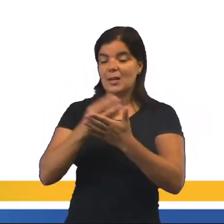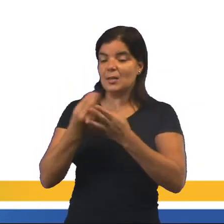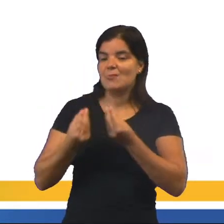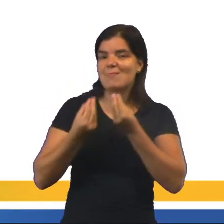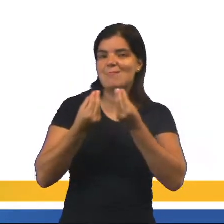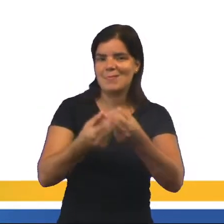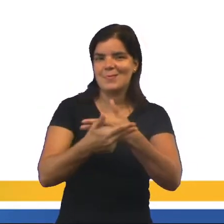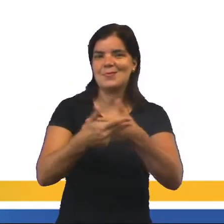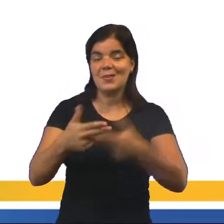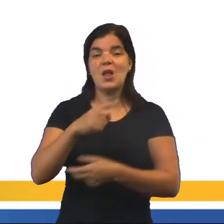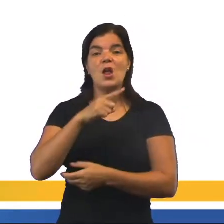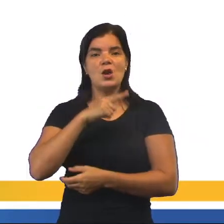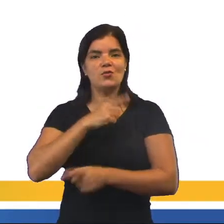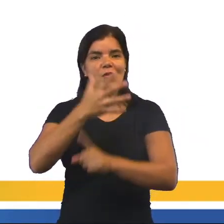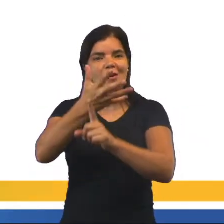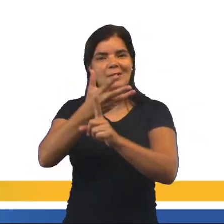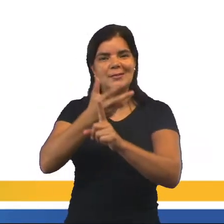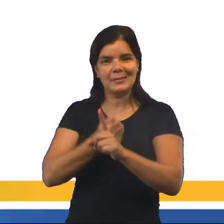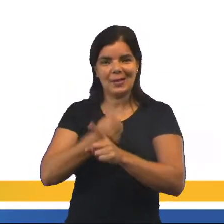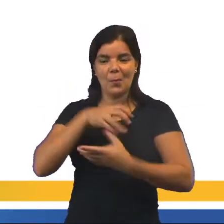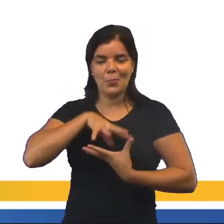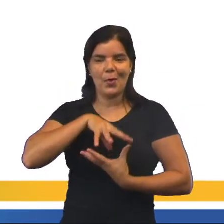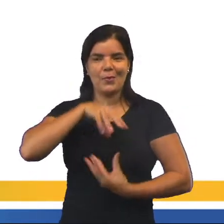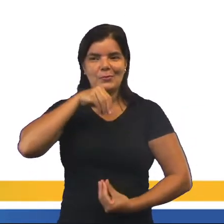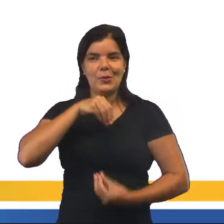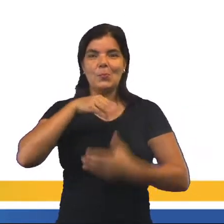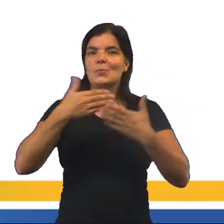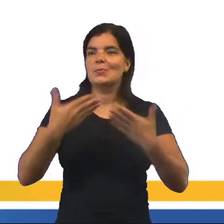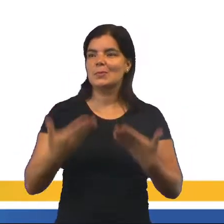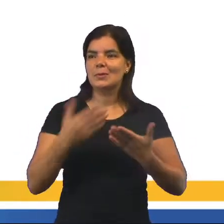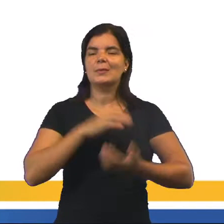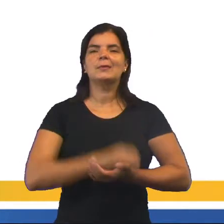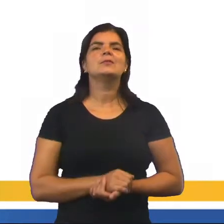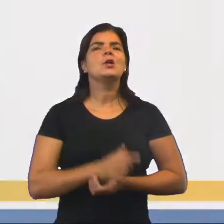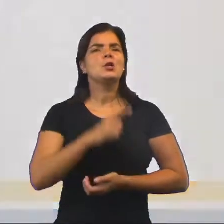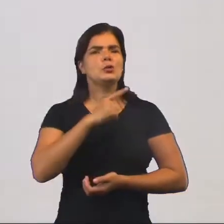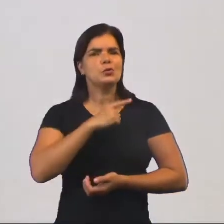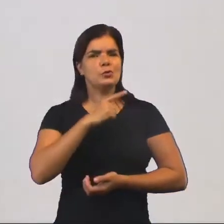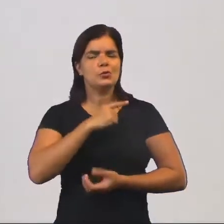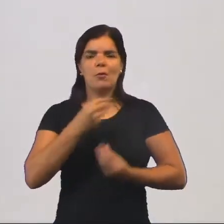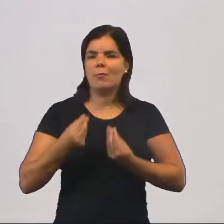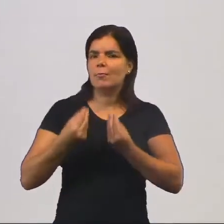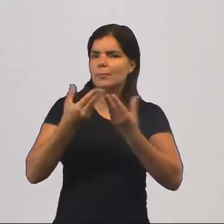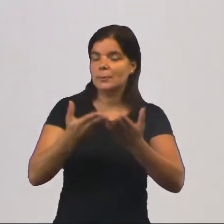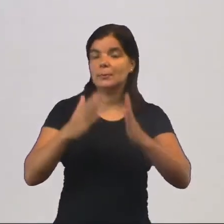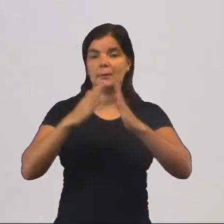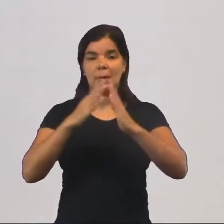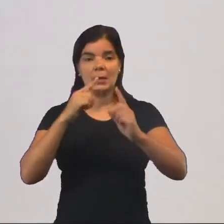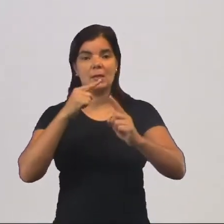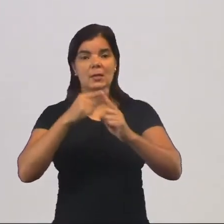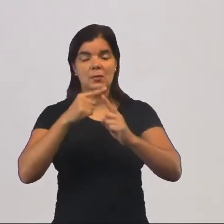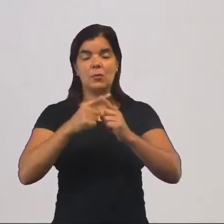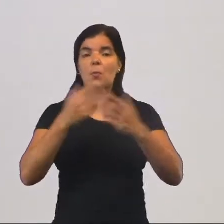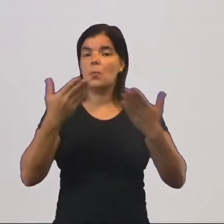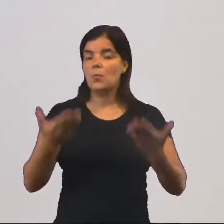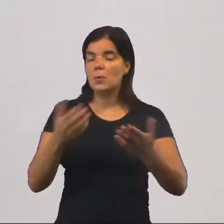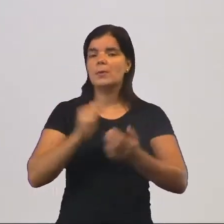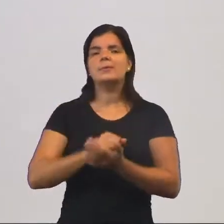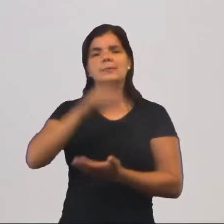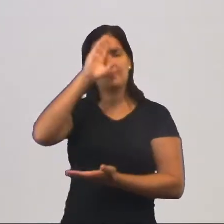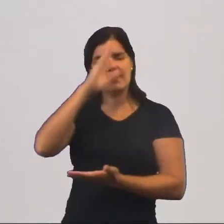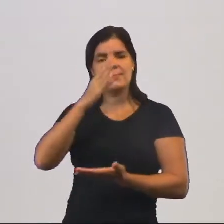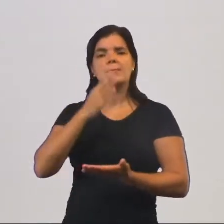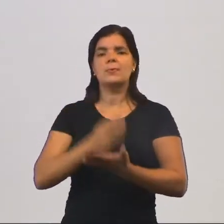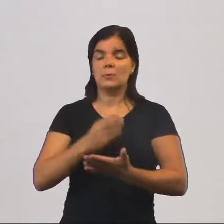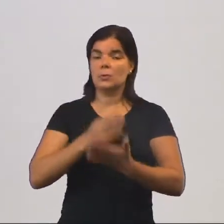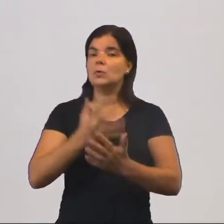doações eles teriam a salvação das suas almas. Então, tinha as doações para a Igreja Católica, porque dessa forma eles acreditavam